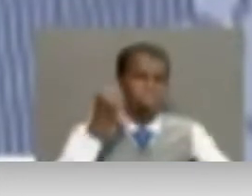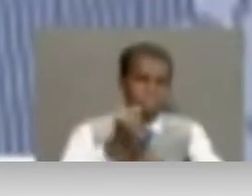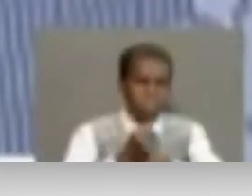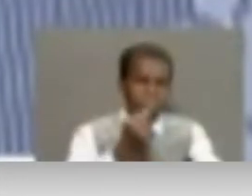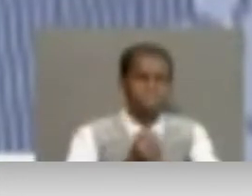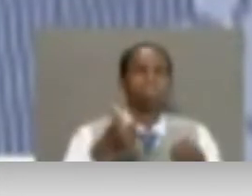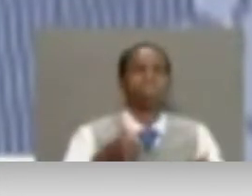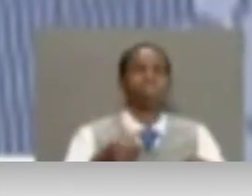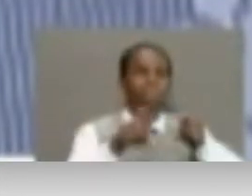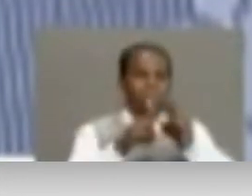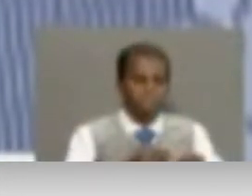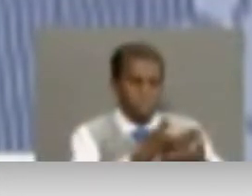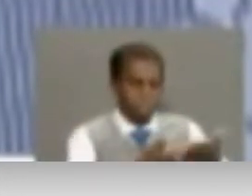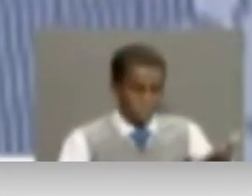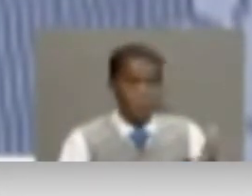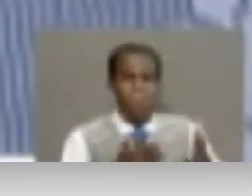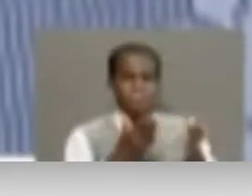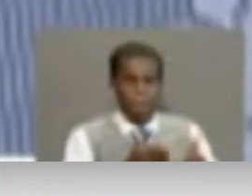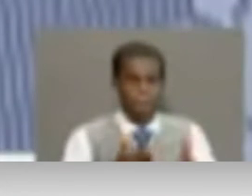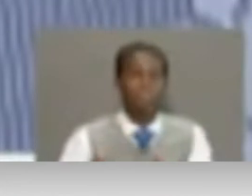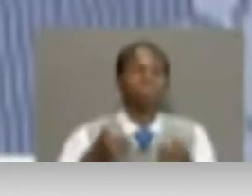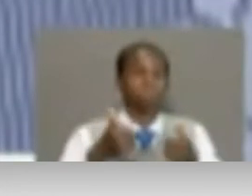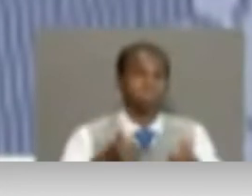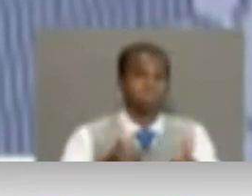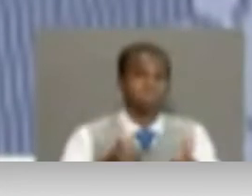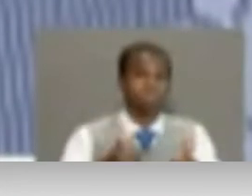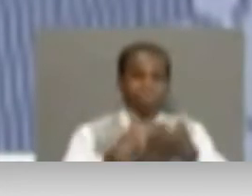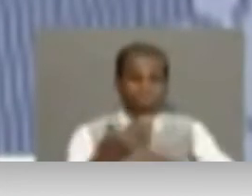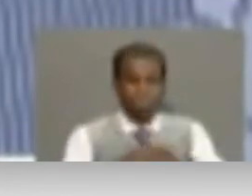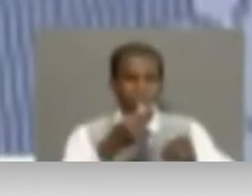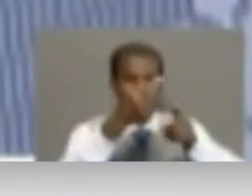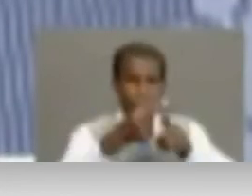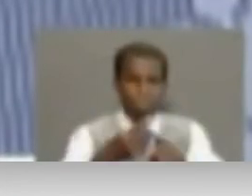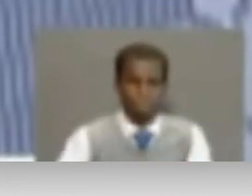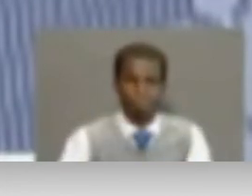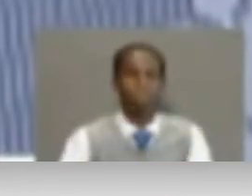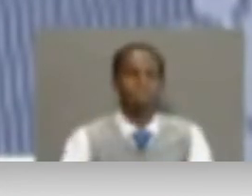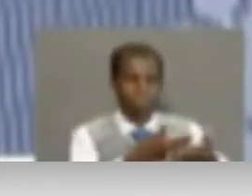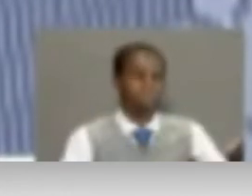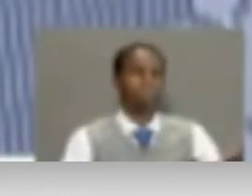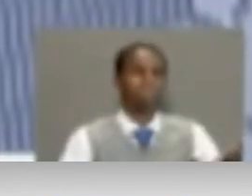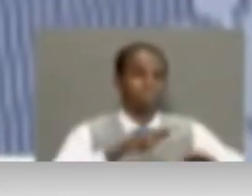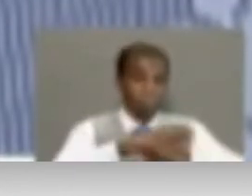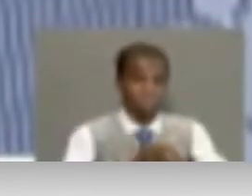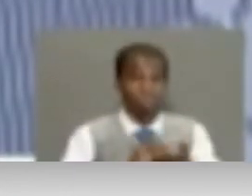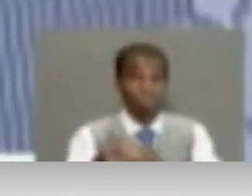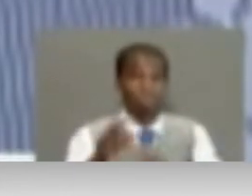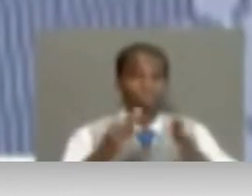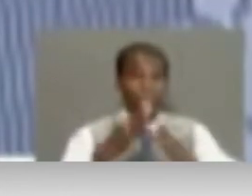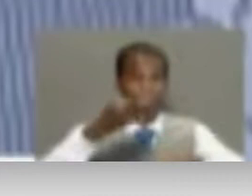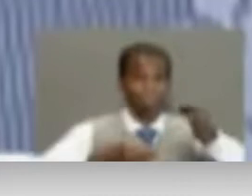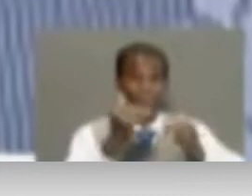face a este acordo. Muito bem preparado, tecnicamente, portanto, em função dos factos, chegaram ao conhecimento do Tribunal Constitucional.